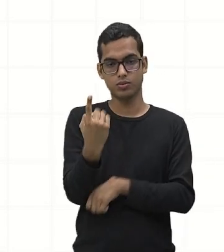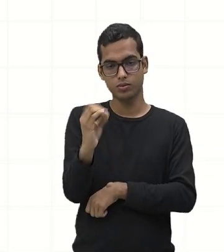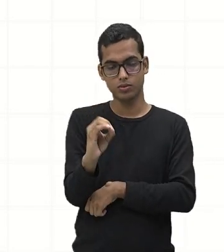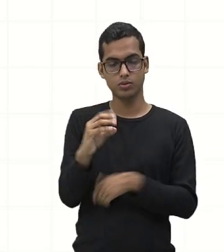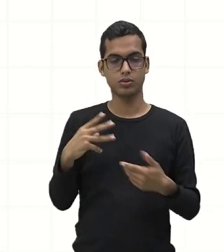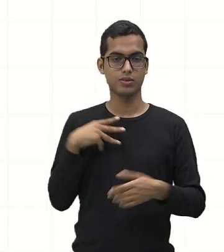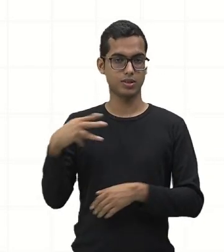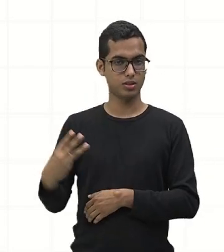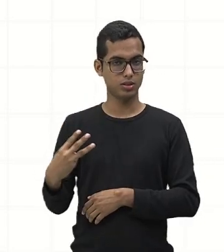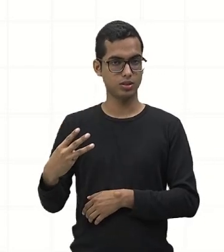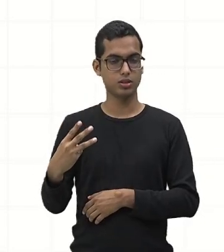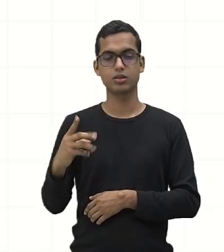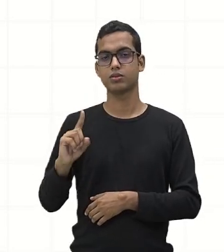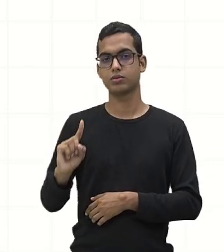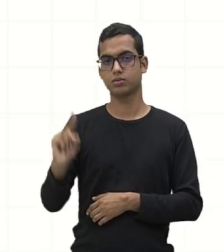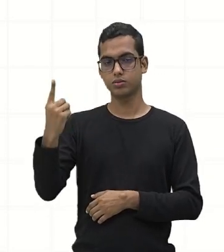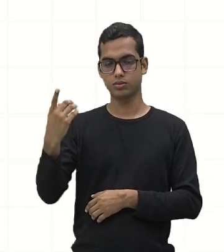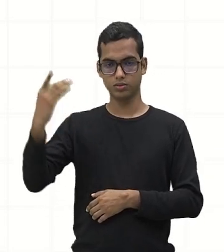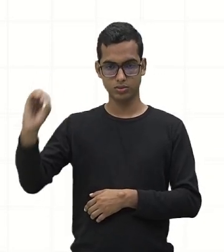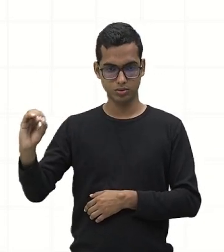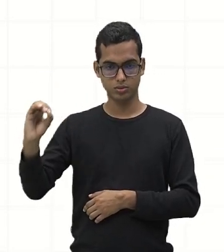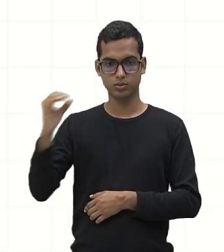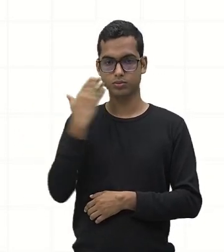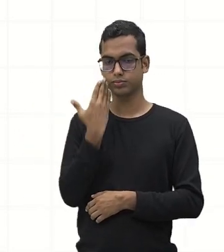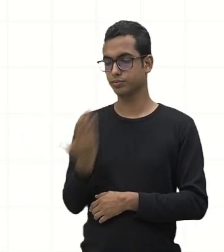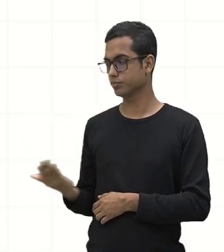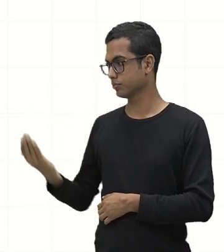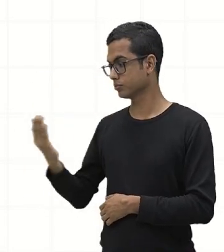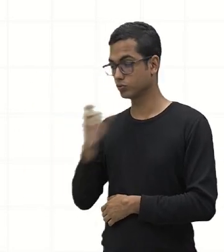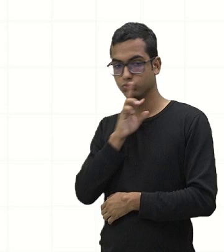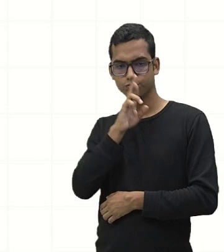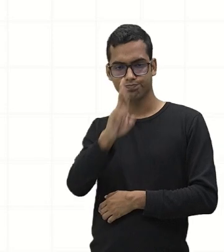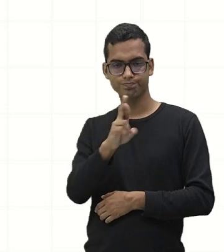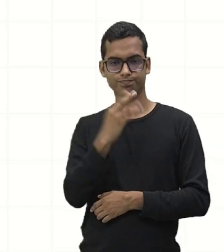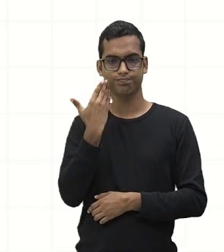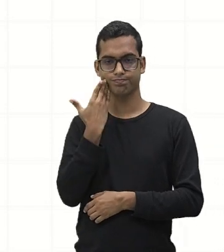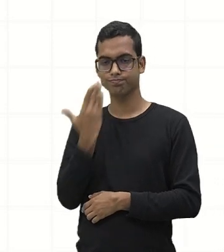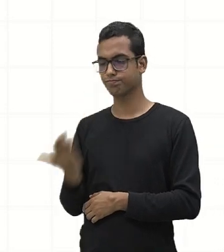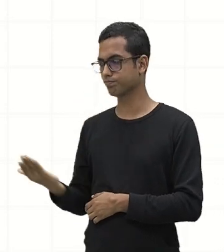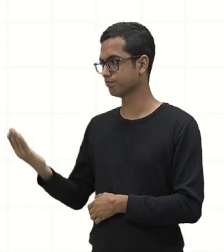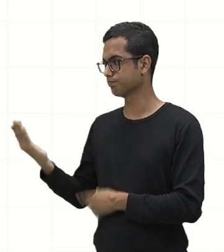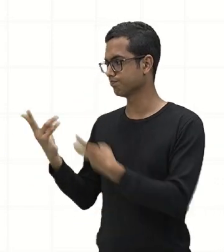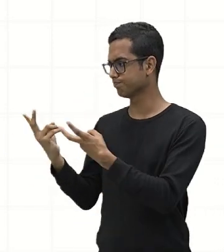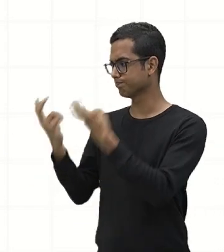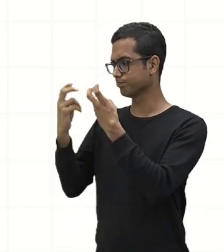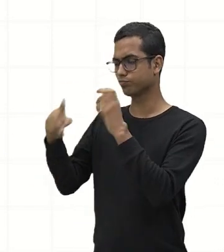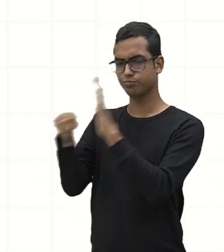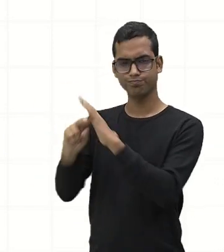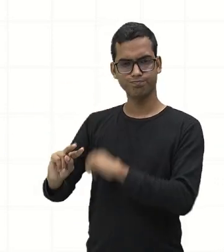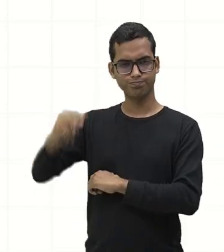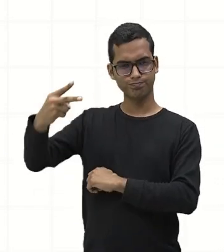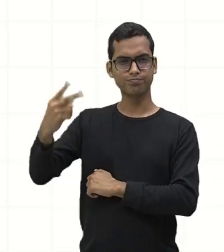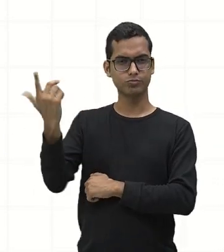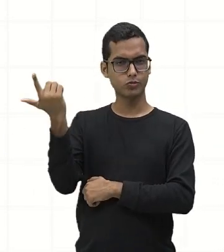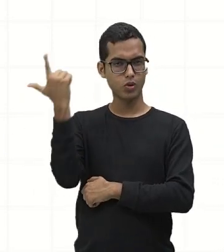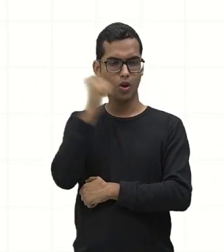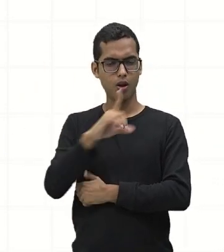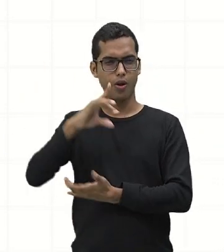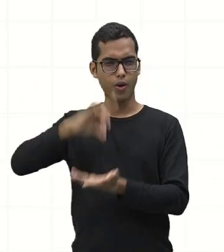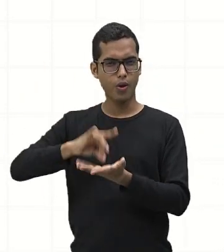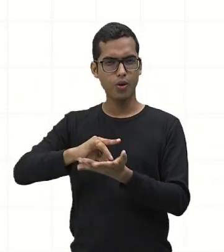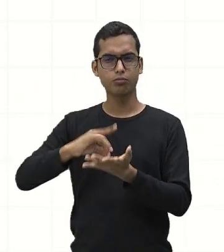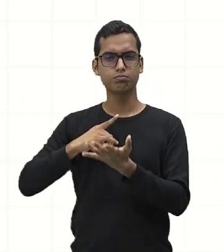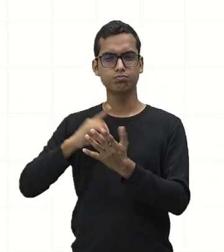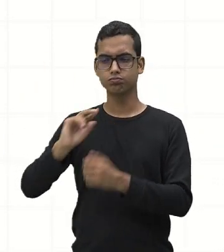10ª potência. Olha o número, né? Como a potenciação, ela tem essa magia, né?